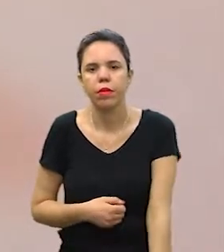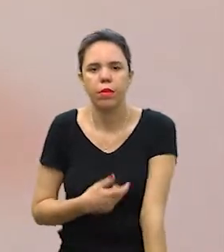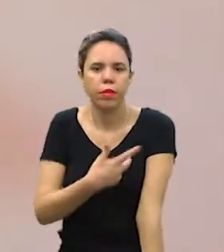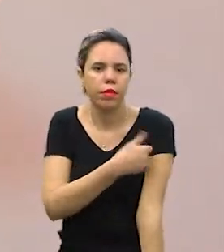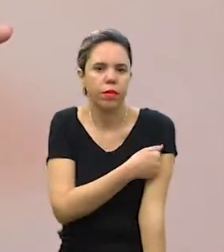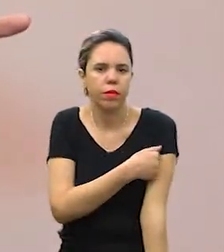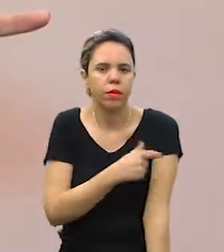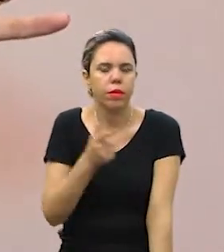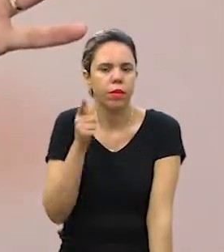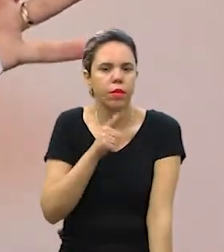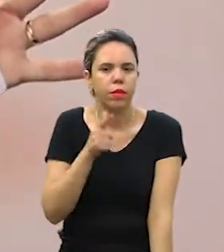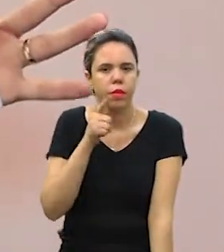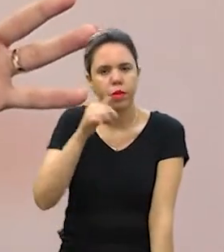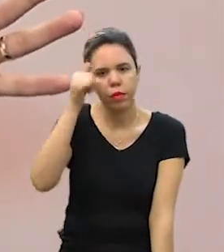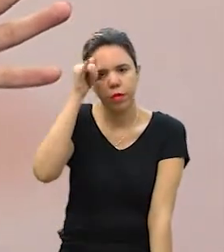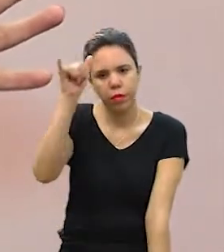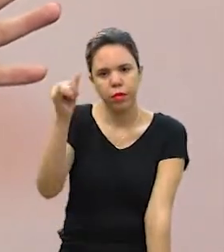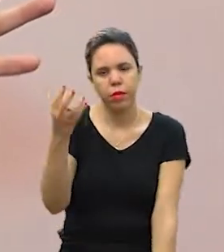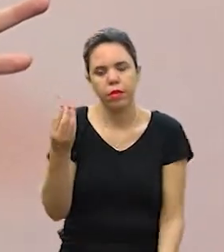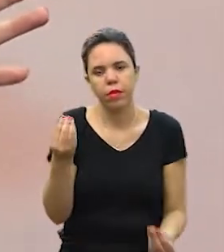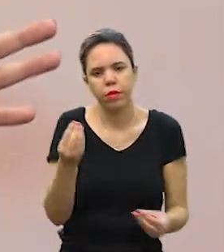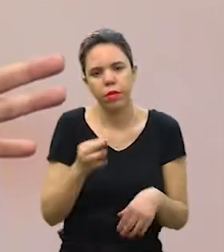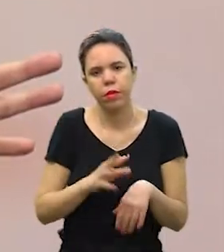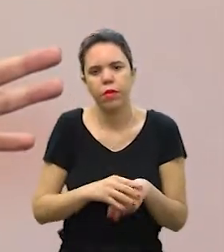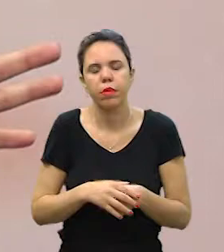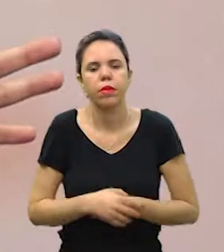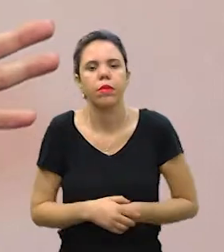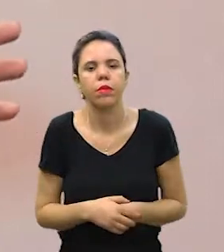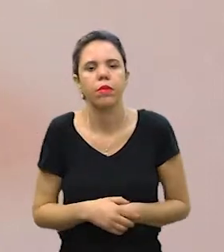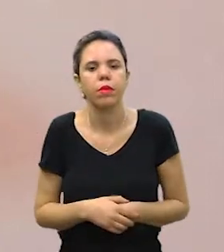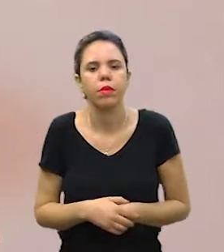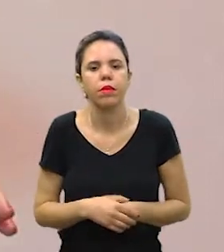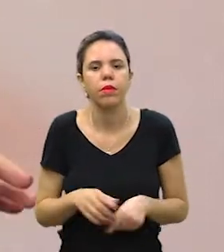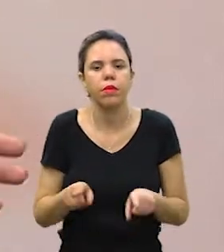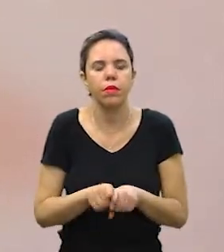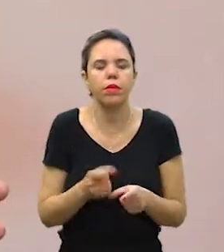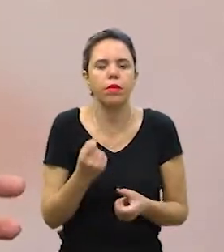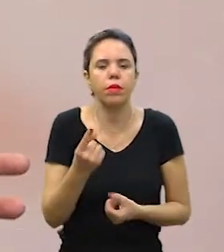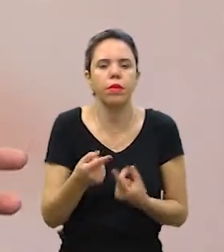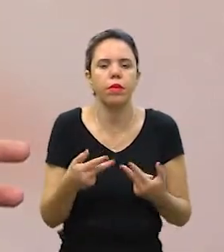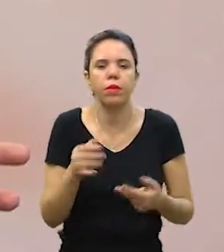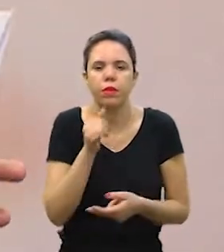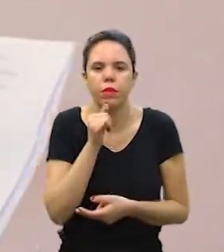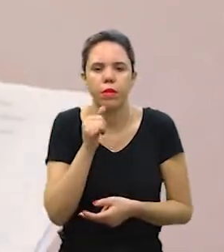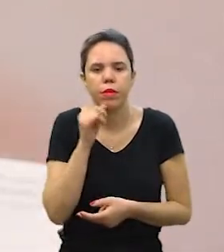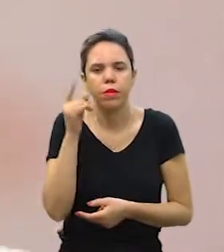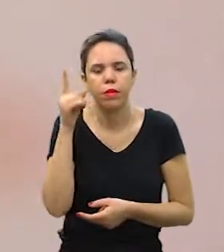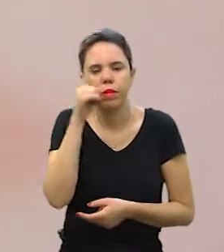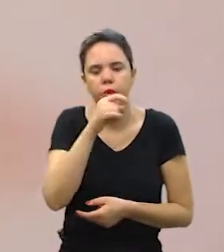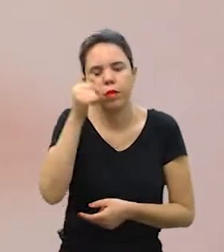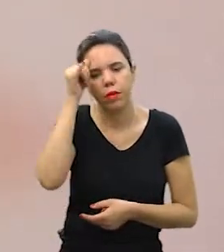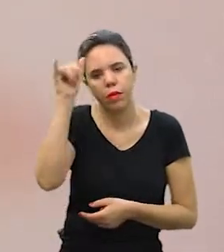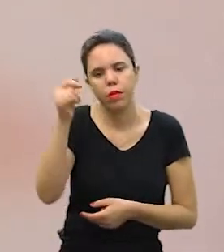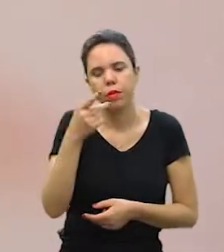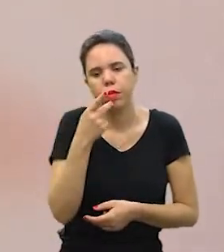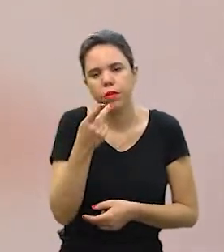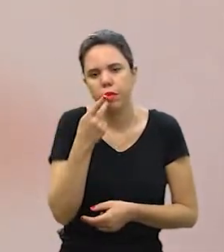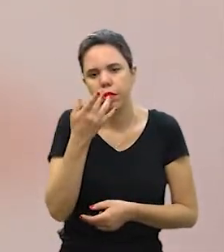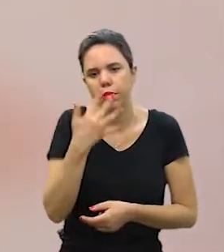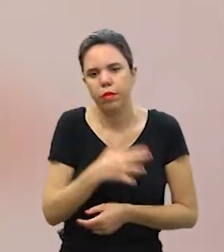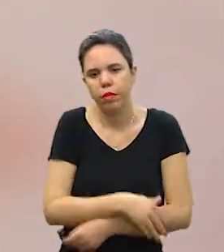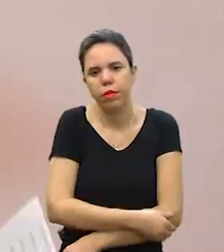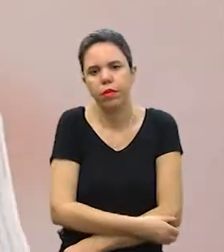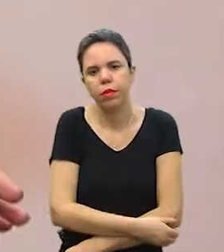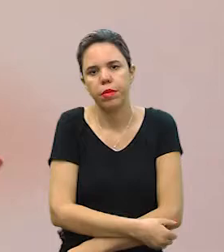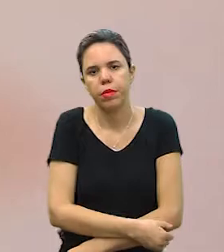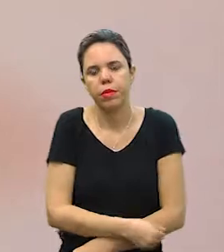a vacina a gente consegue prevenir aí muitas doenças, mas tem algumas coisas que fica difícil evitar quando a gente fala em